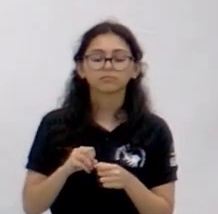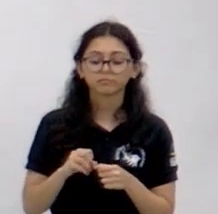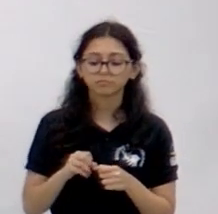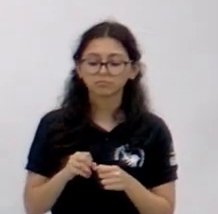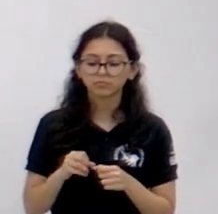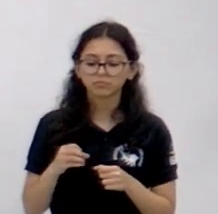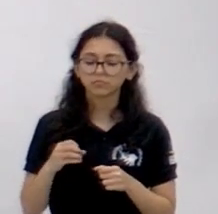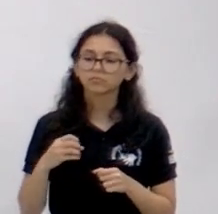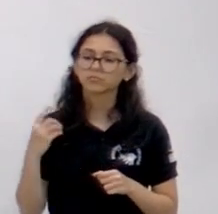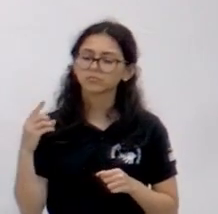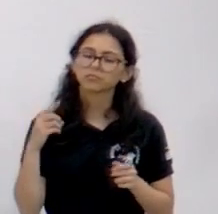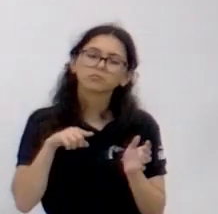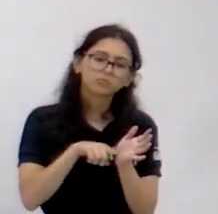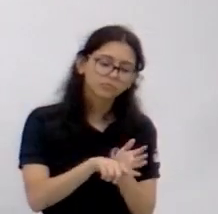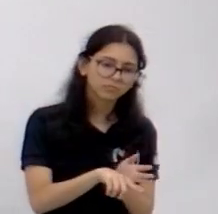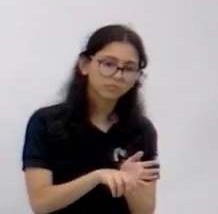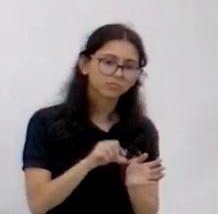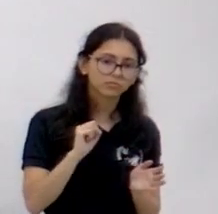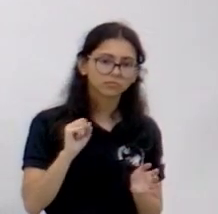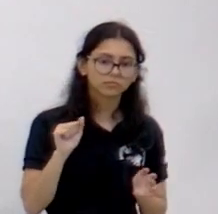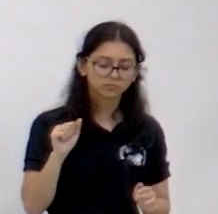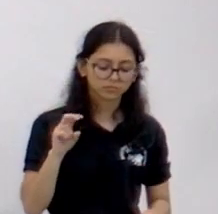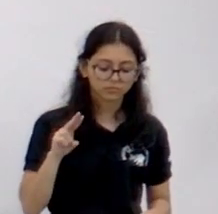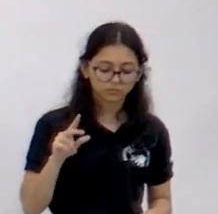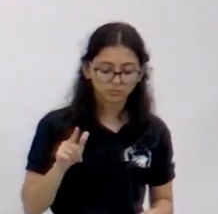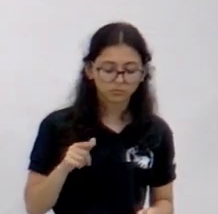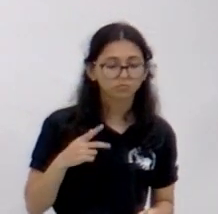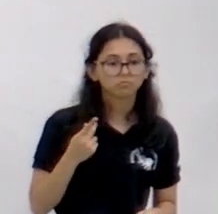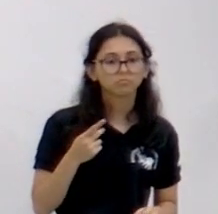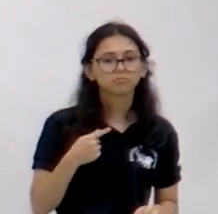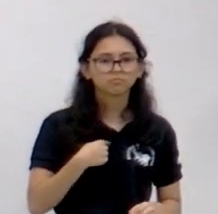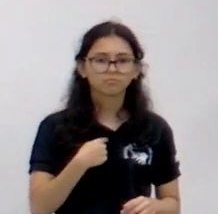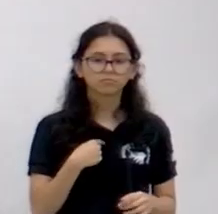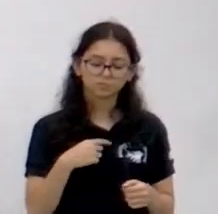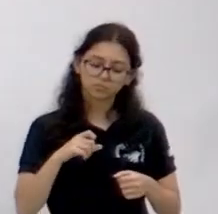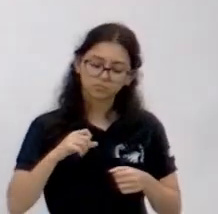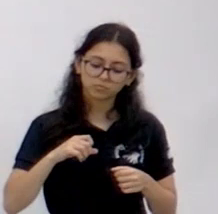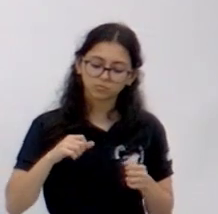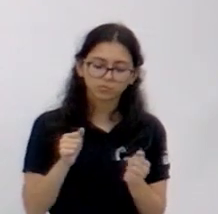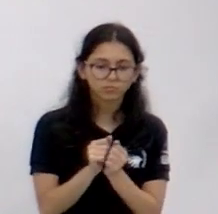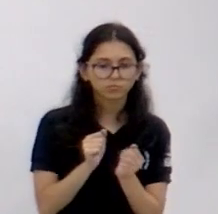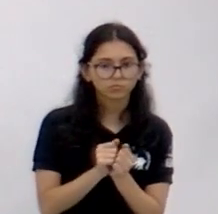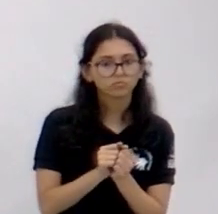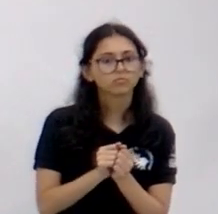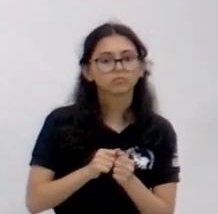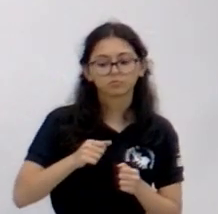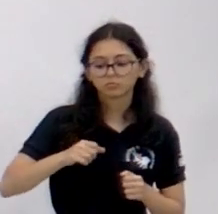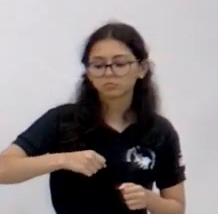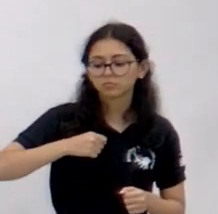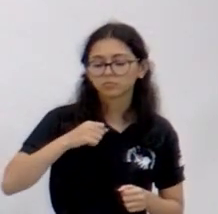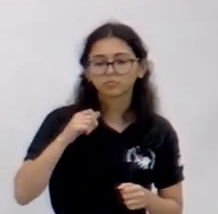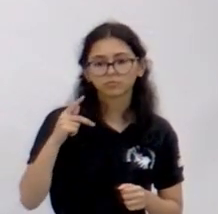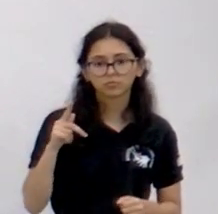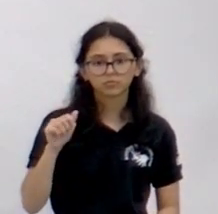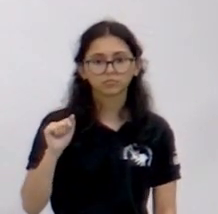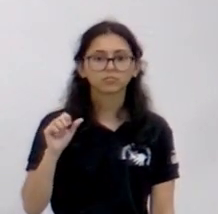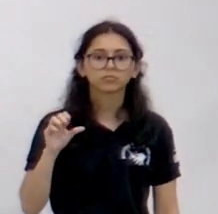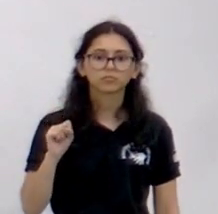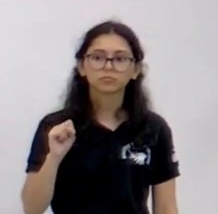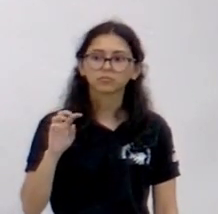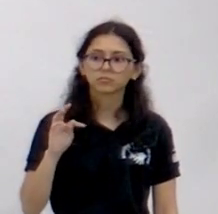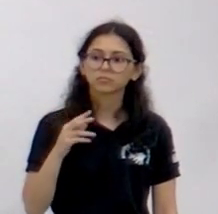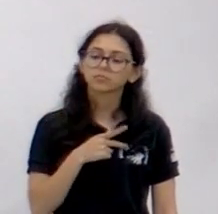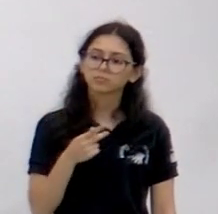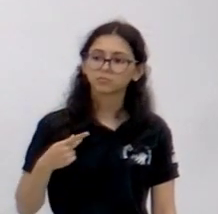a Saul, teu servo apacentava as ovelhas de seu pai, quando veio um leão ou urso e tomou um cordeiro